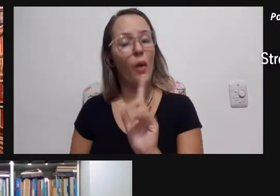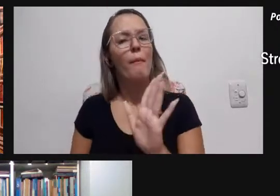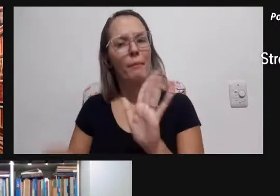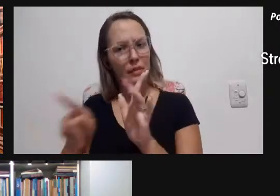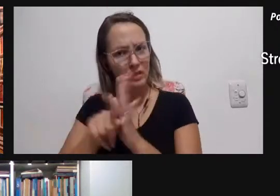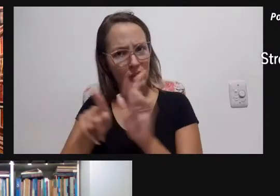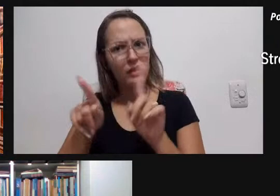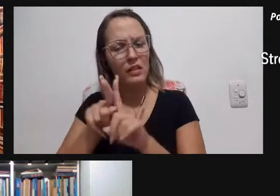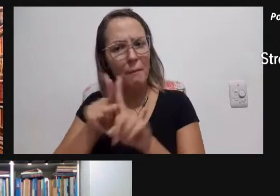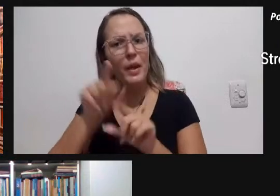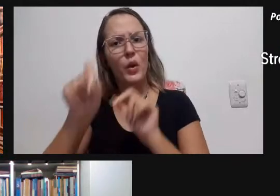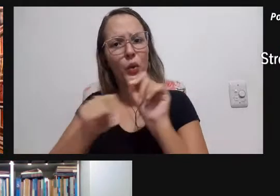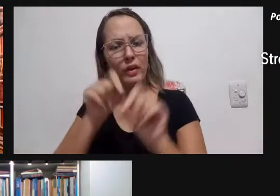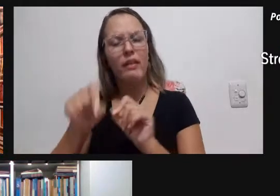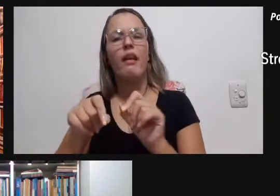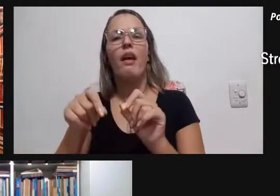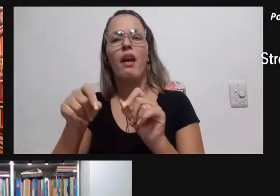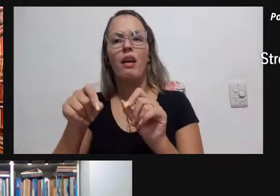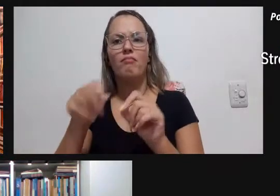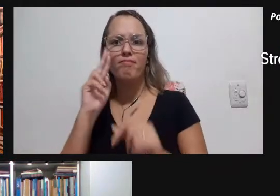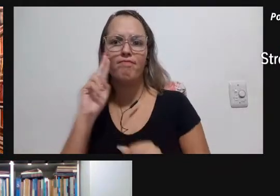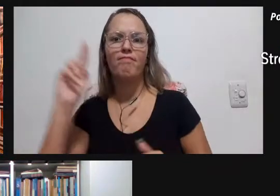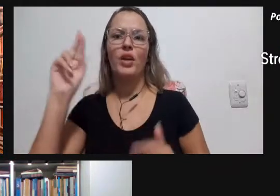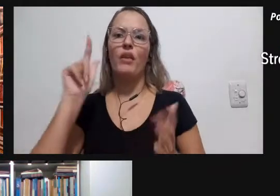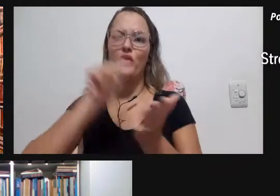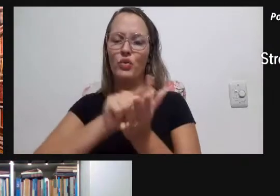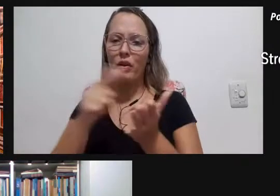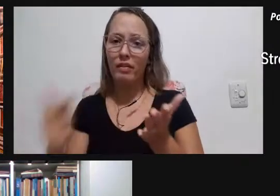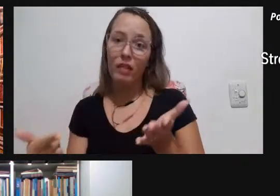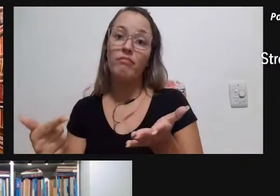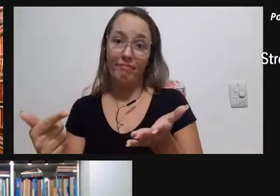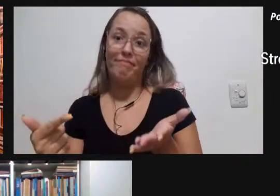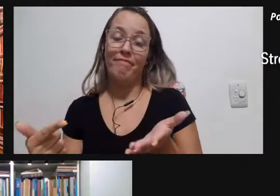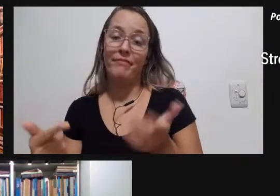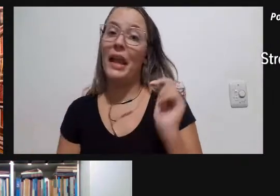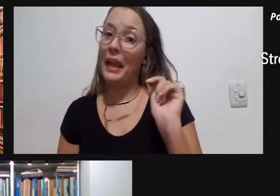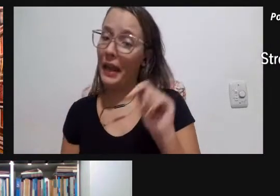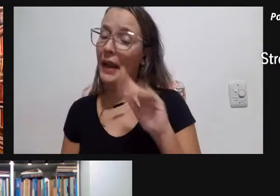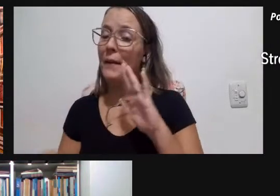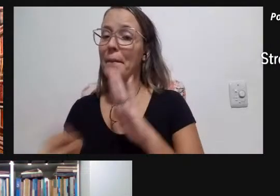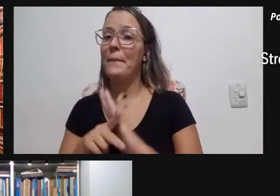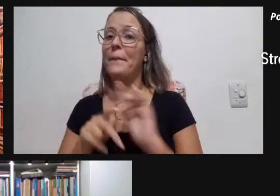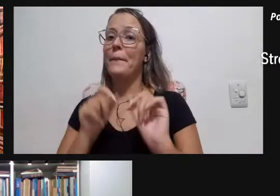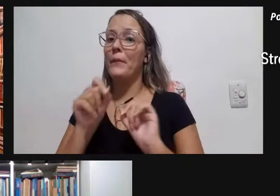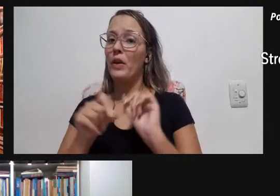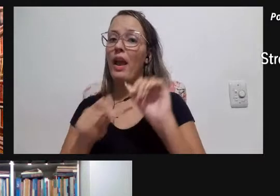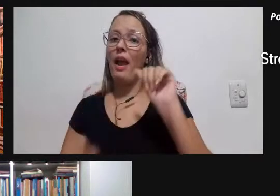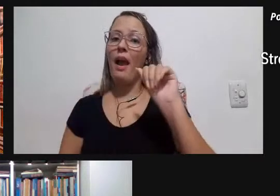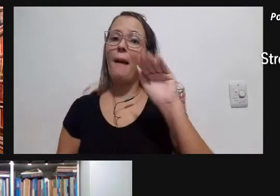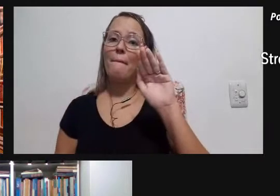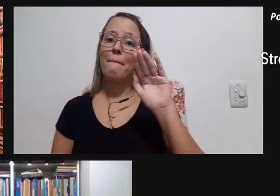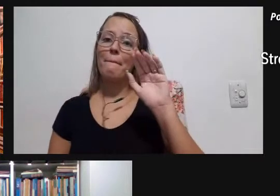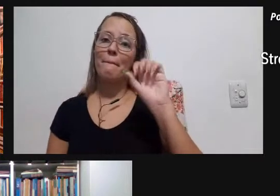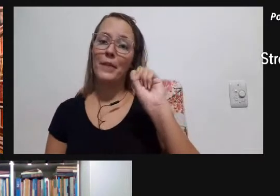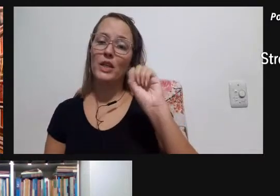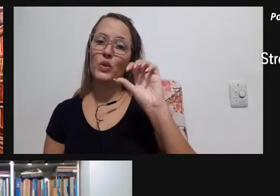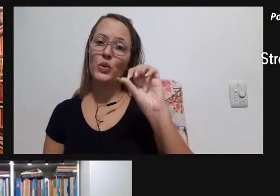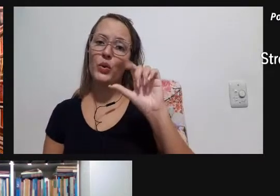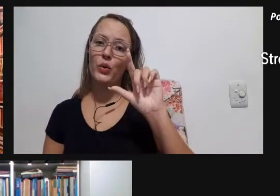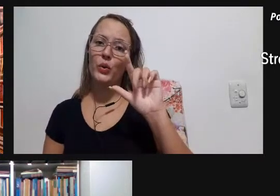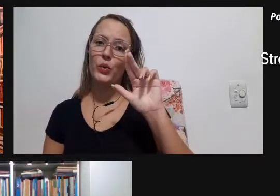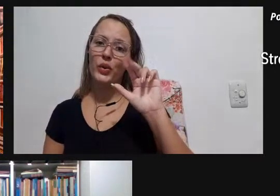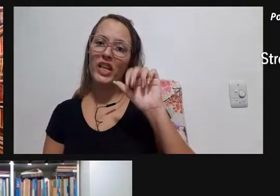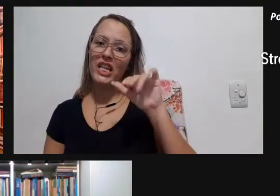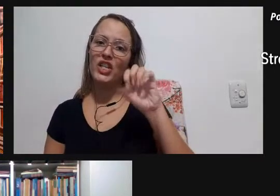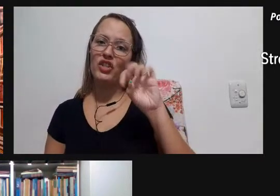eleito deputado, né, na Assembleia Geral. Ele se assume, ele é abolicionista, ele tem um jornal abolicionista. Eu não sei se eu posso dizer que